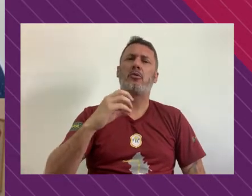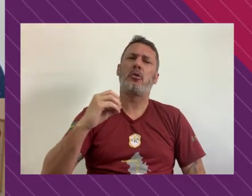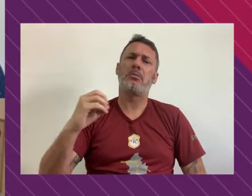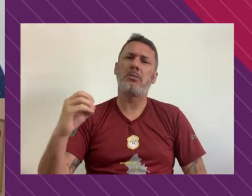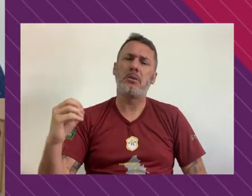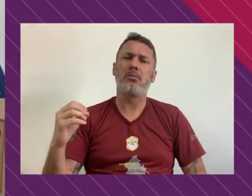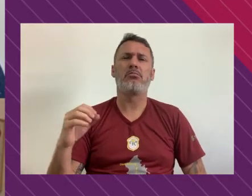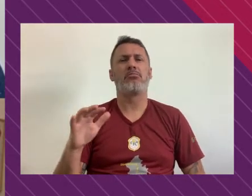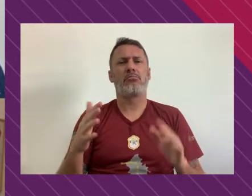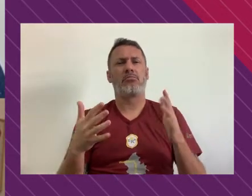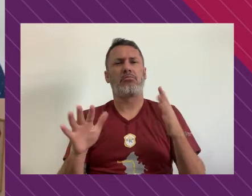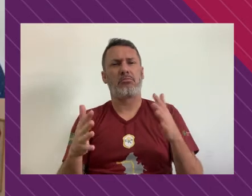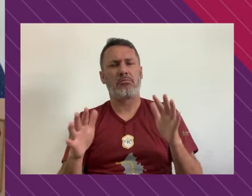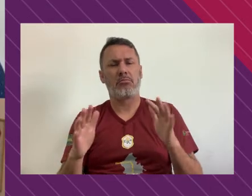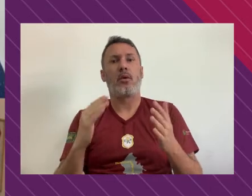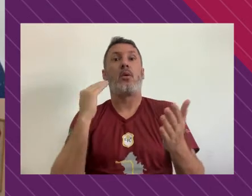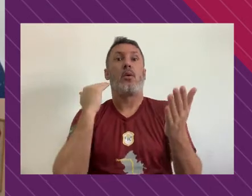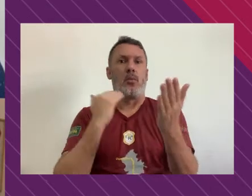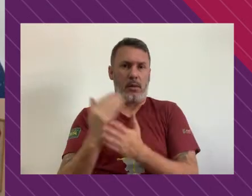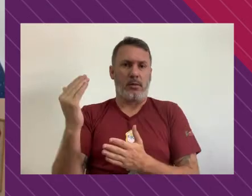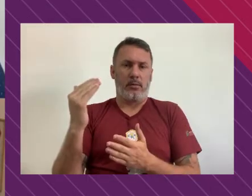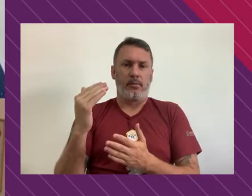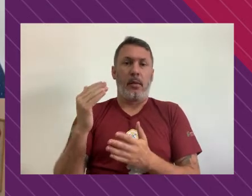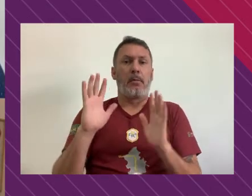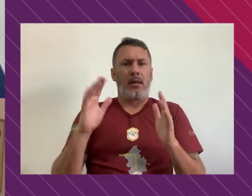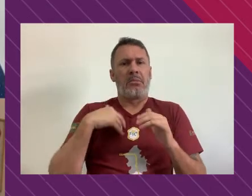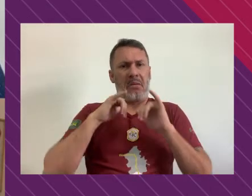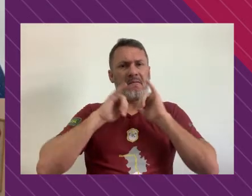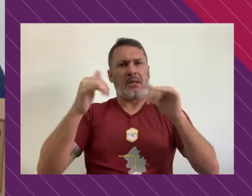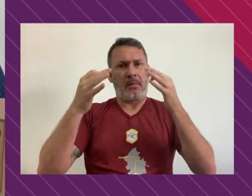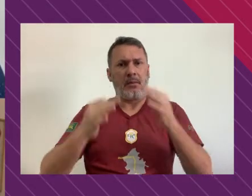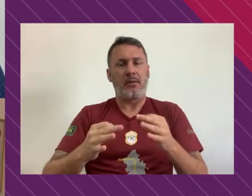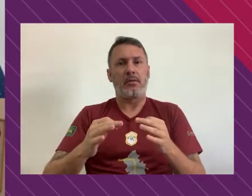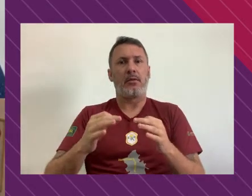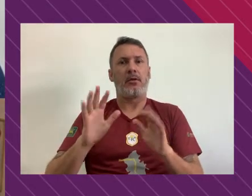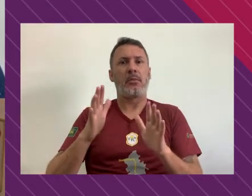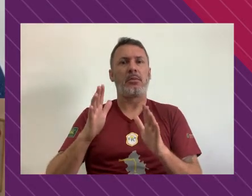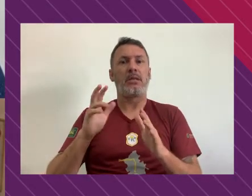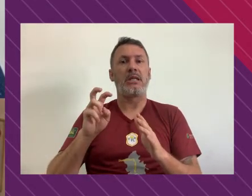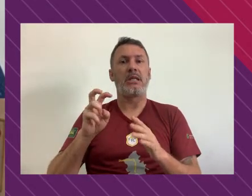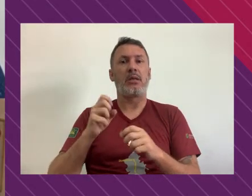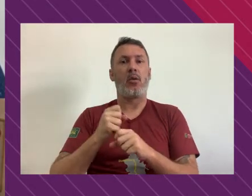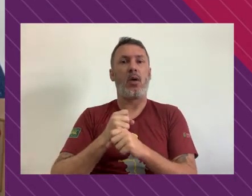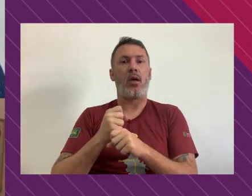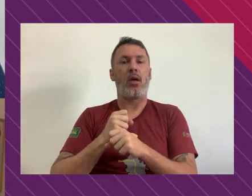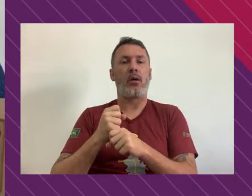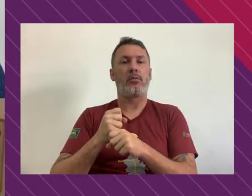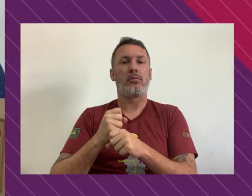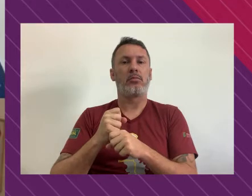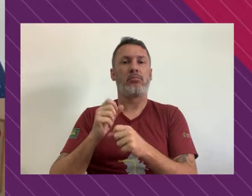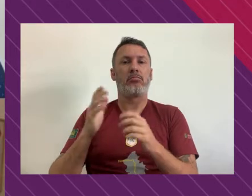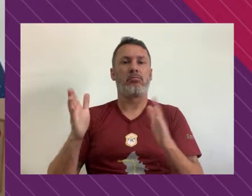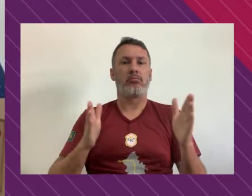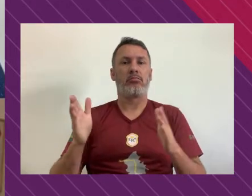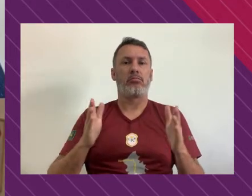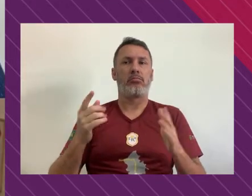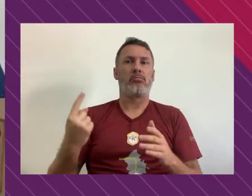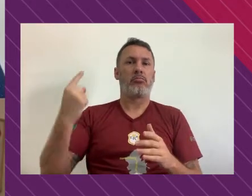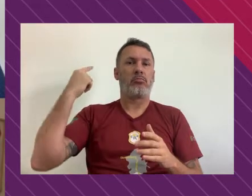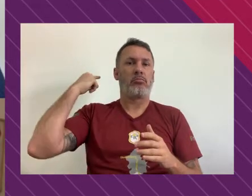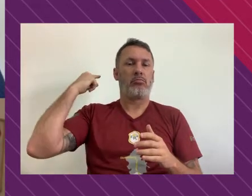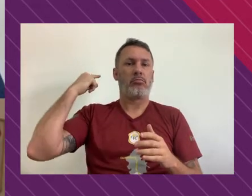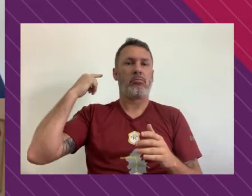a gente pode dizer com muita tranquilidade que é nos últimos 5 anos que o tema ganha um protagonismo muito grande. Nos